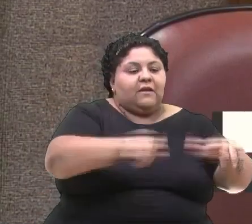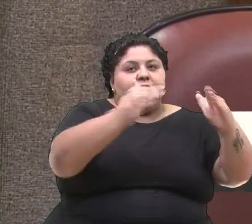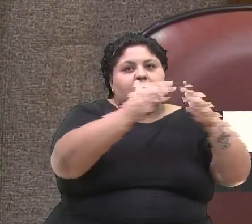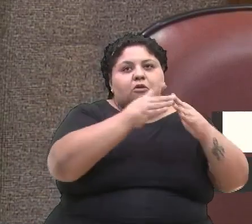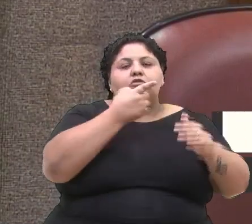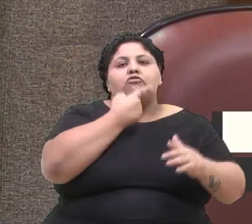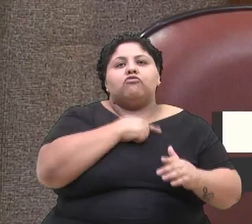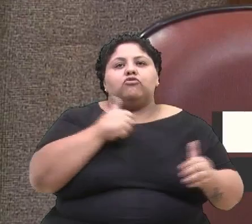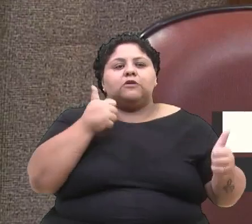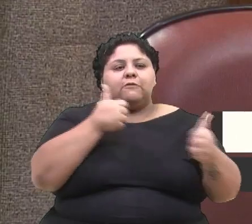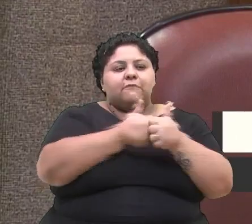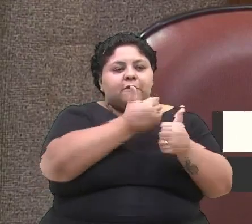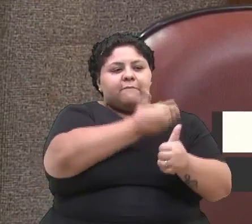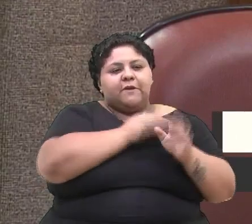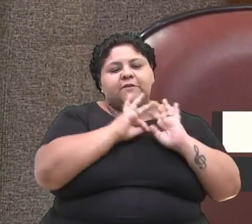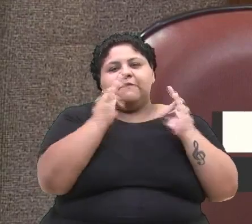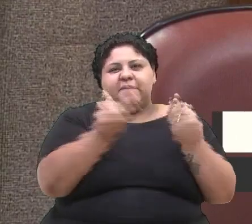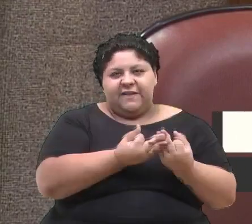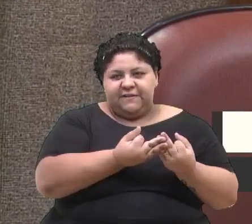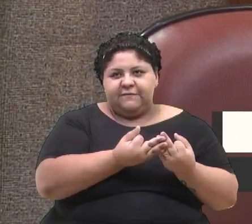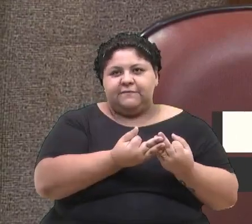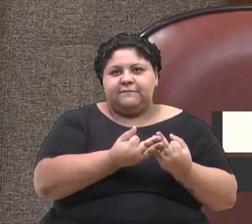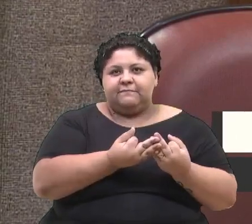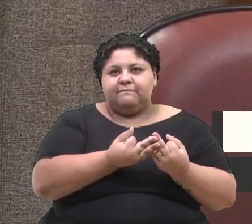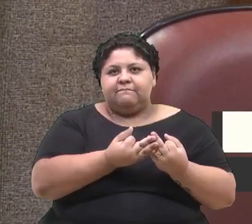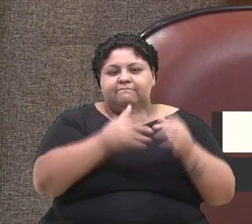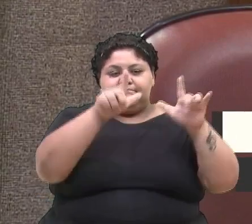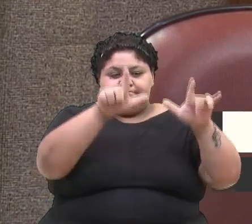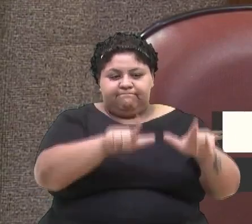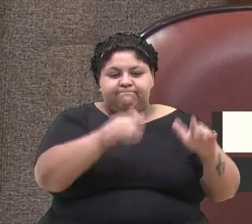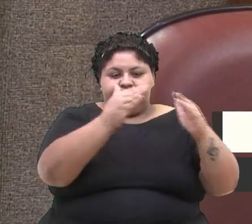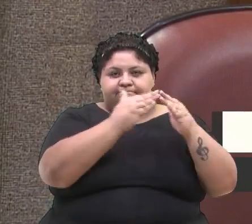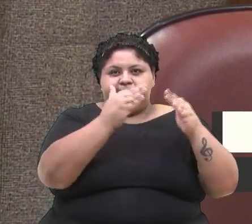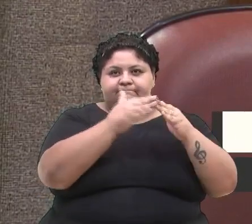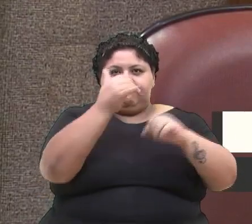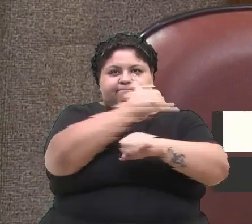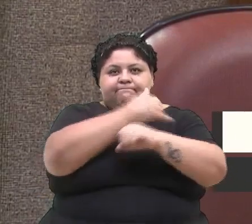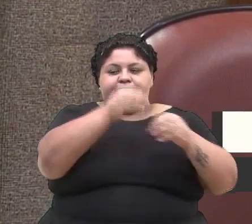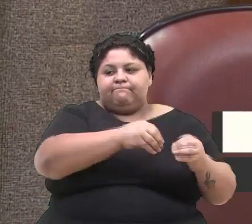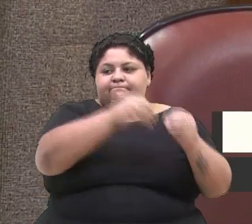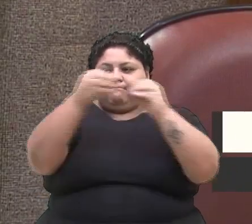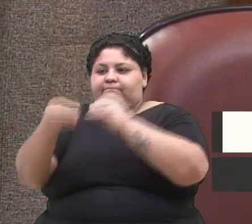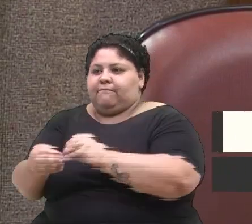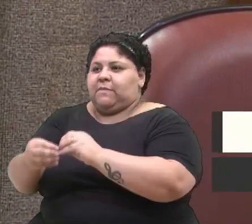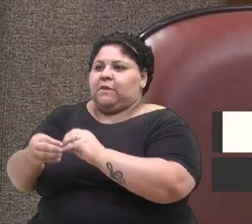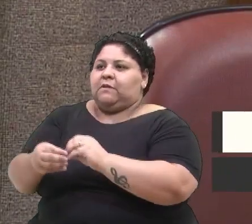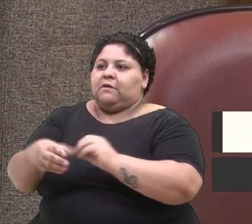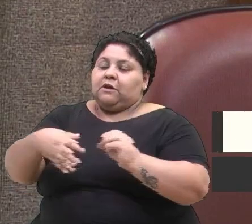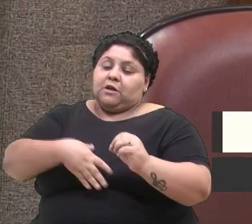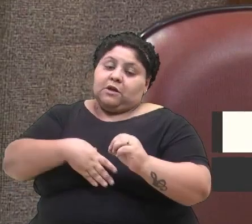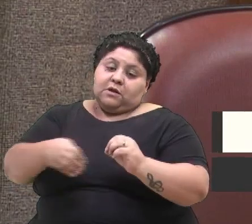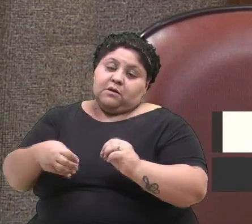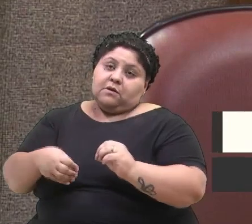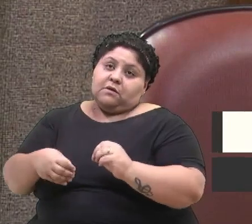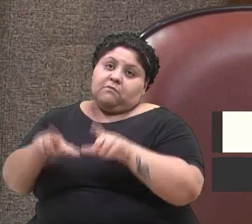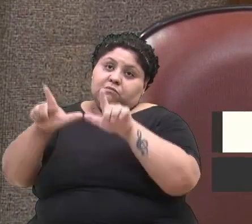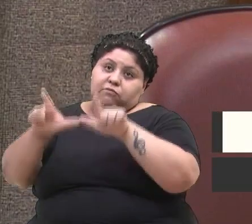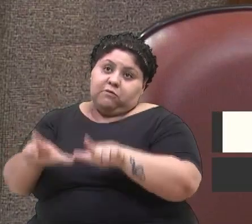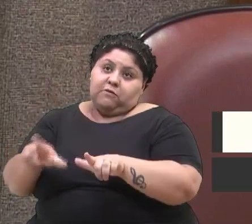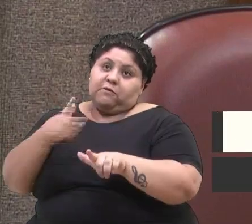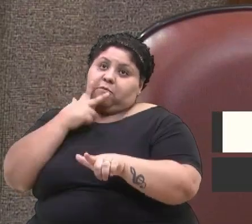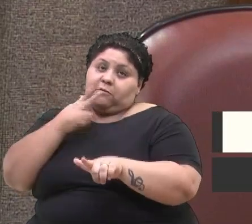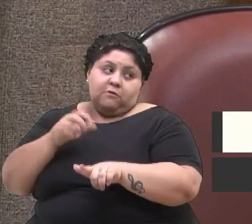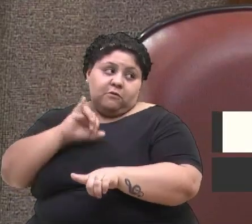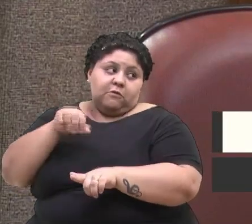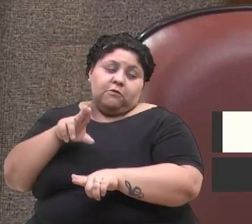reunir os amigos e familiares a propriedade em que residia passou para o seu filho Luís Antenor que permanece na localidade Júlio sempre